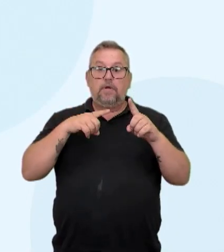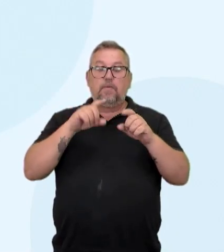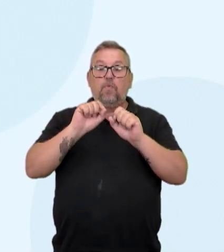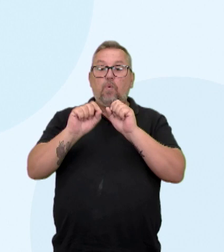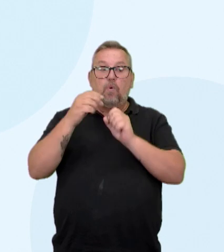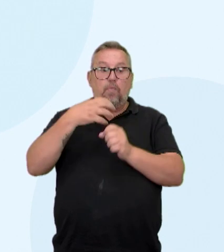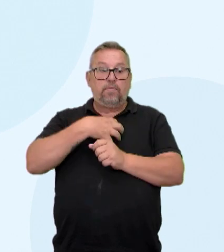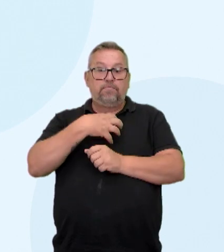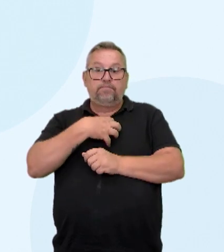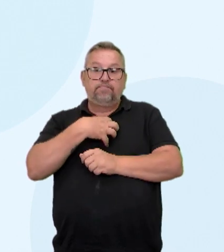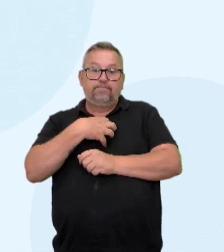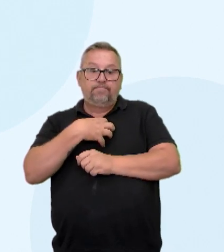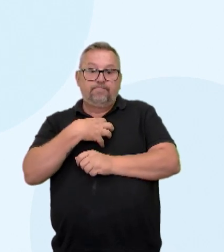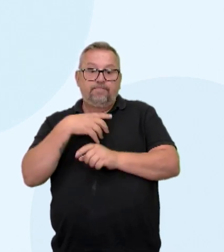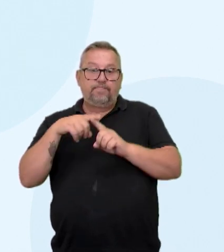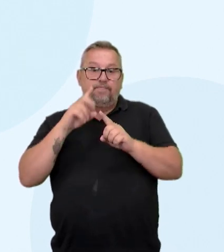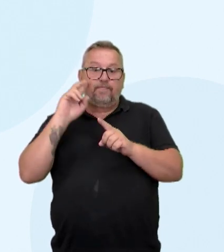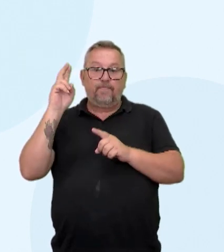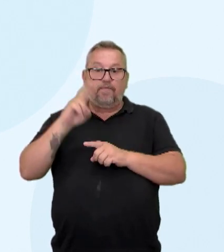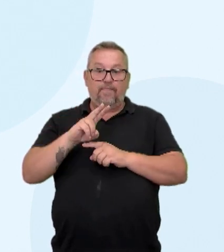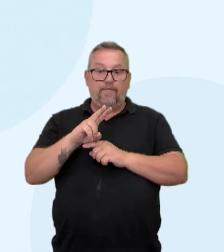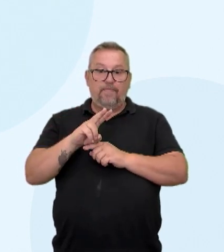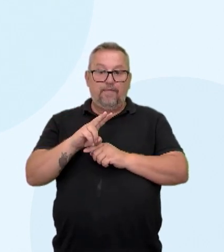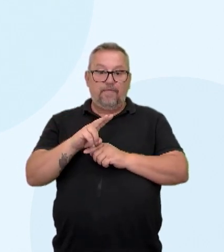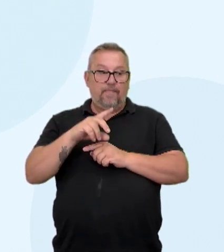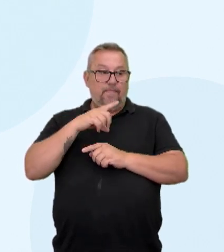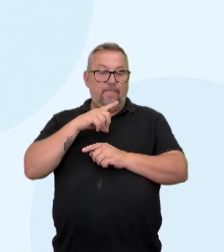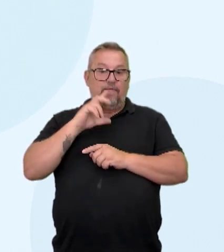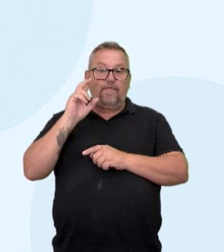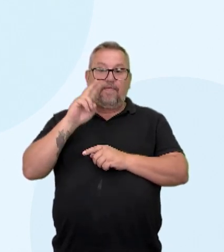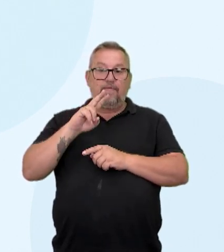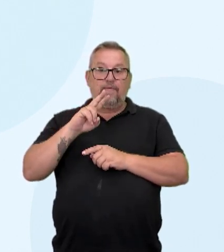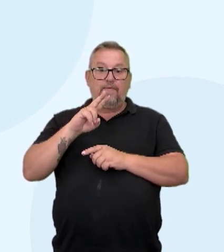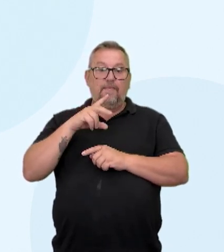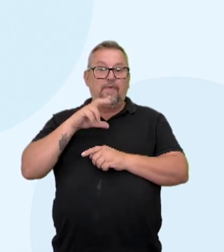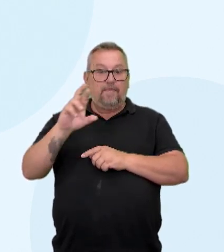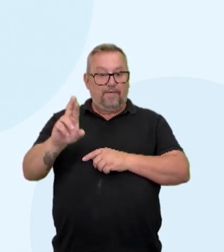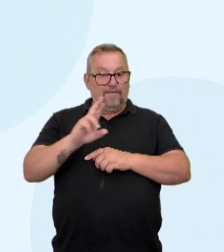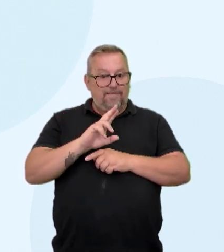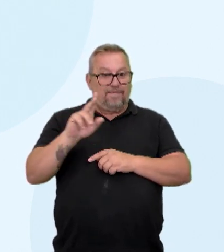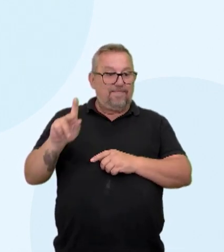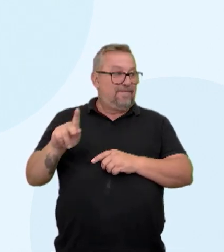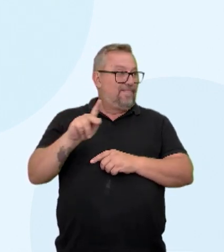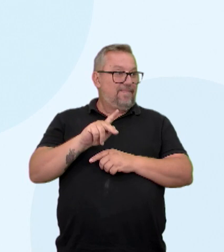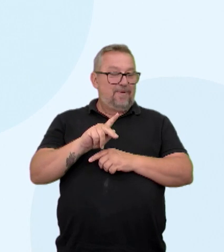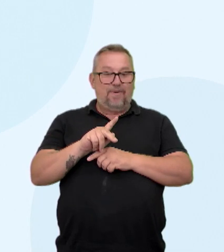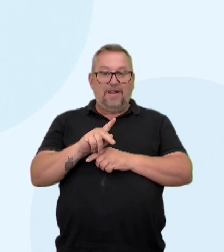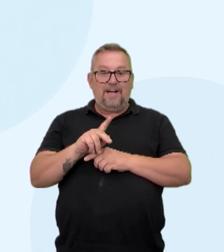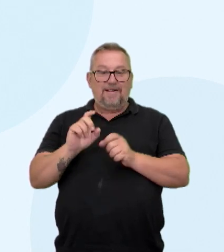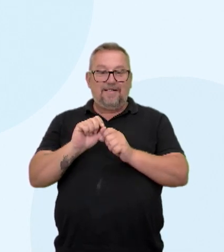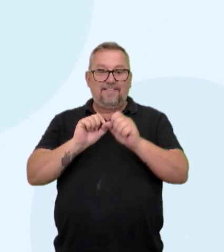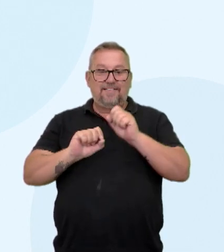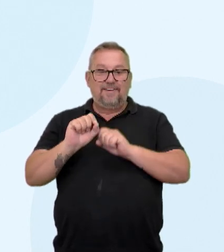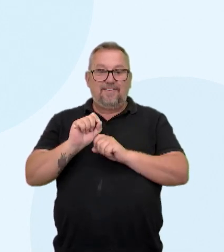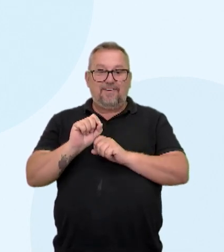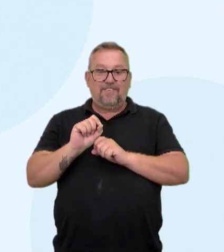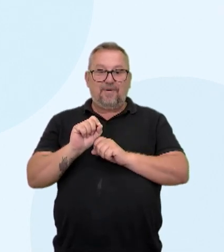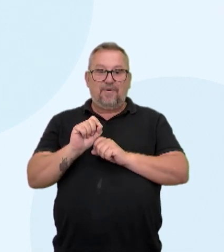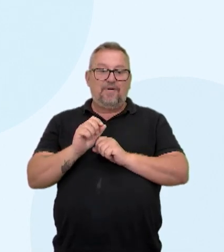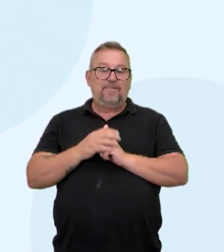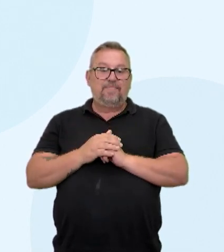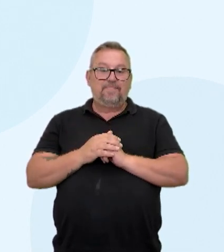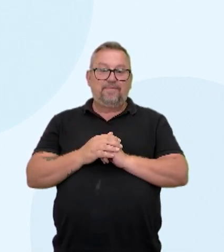que forma. Então a gente deu uma vasculhada lá e a resposta do professor, a sugestão é essa: o jornal prioriza os temas ligados